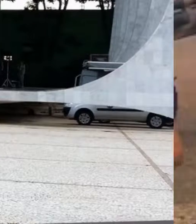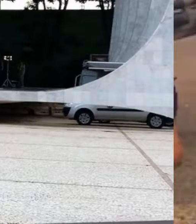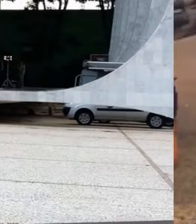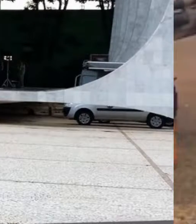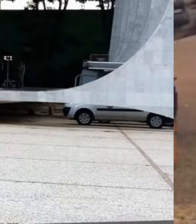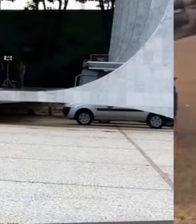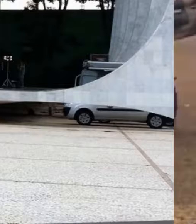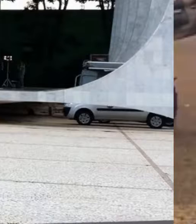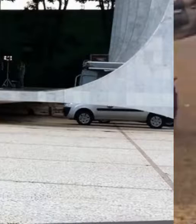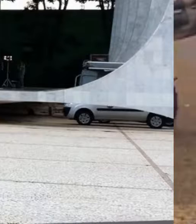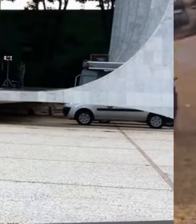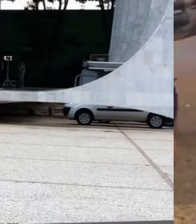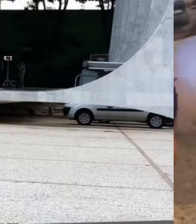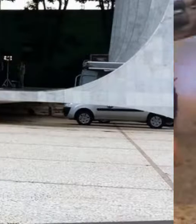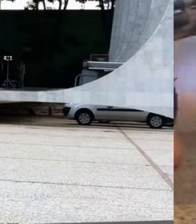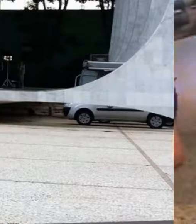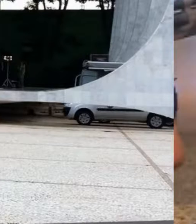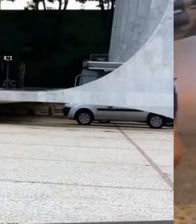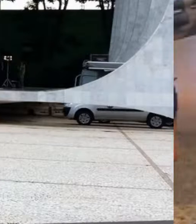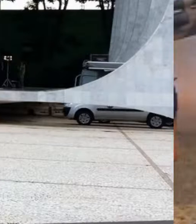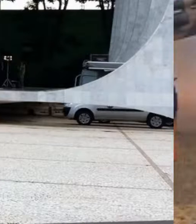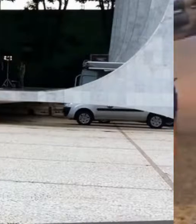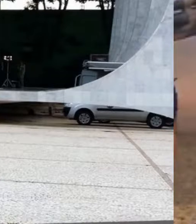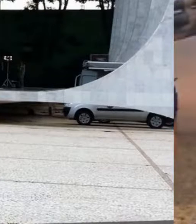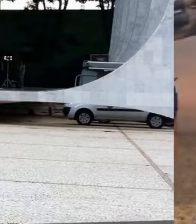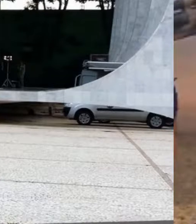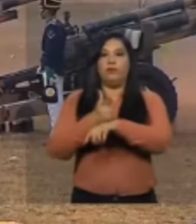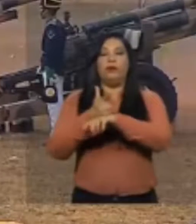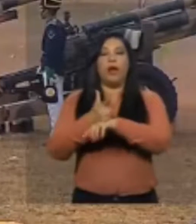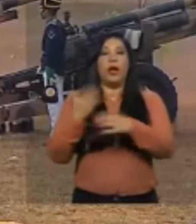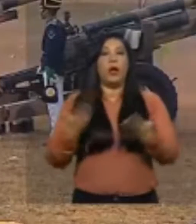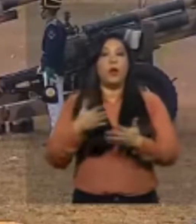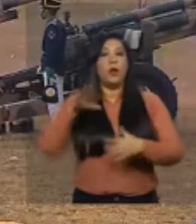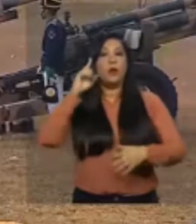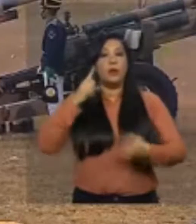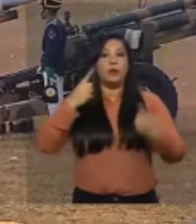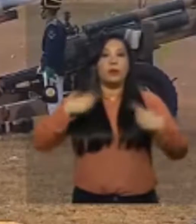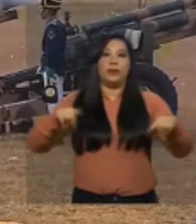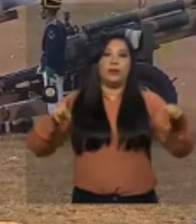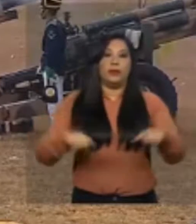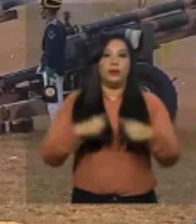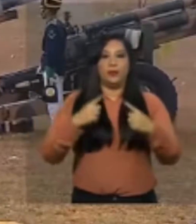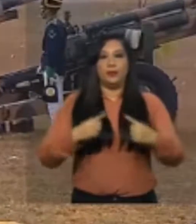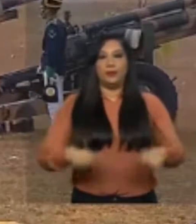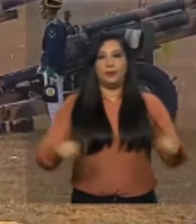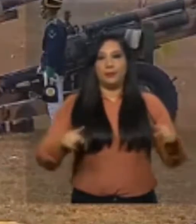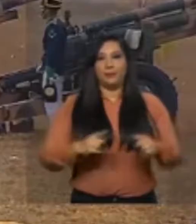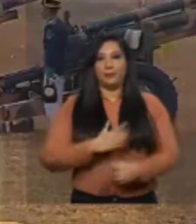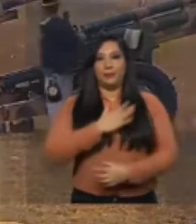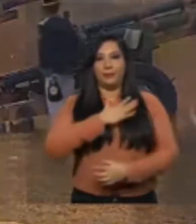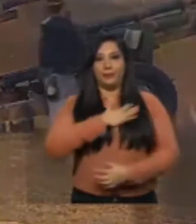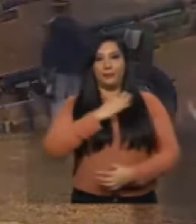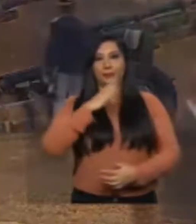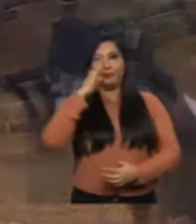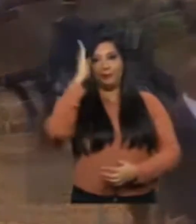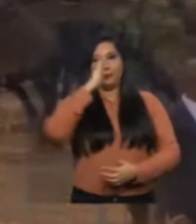censura, né, por parte do STF no Brasil, infelizmente.